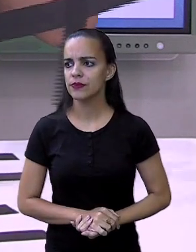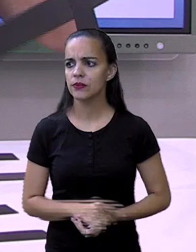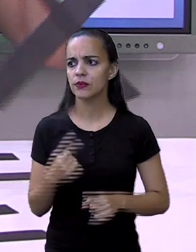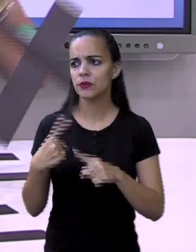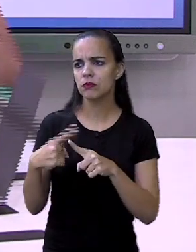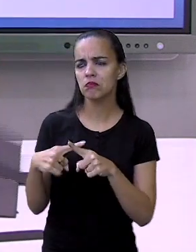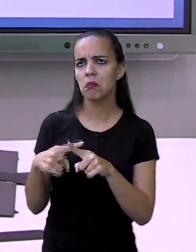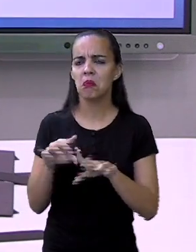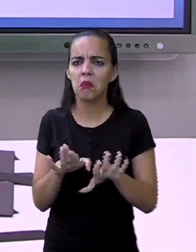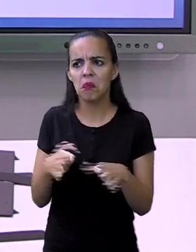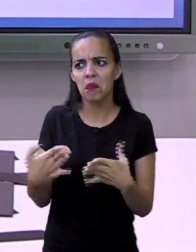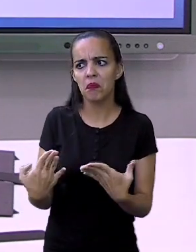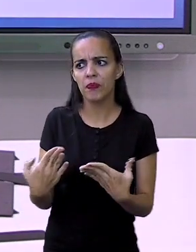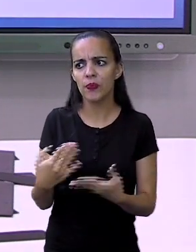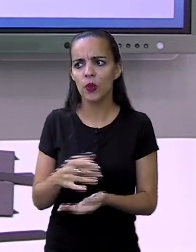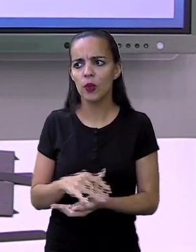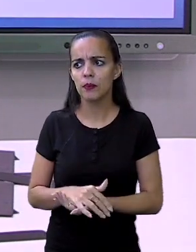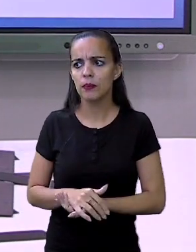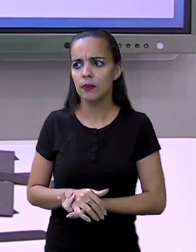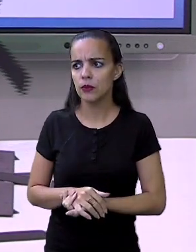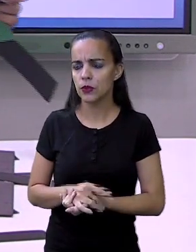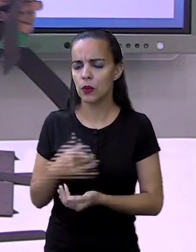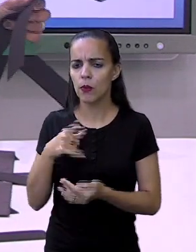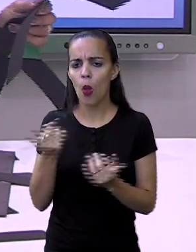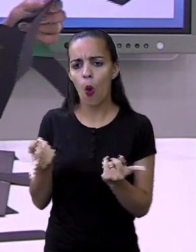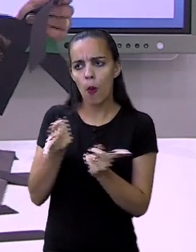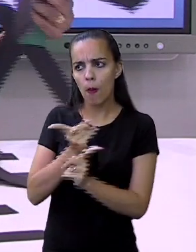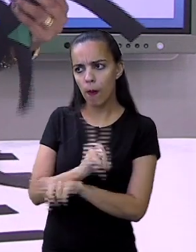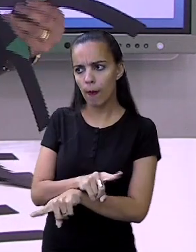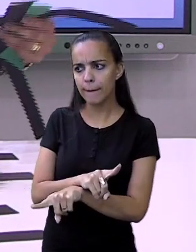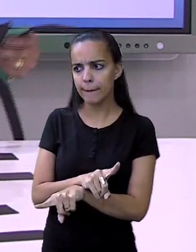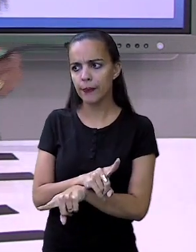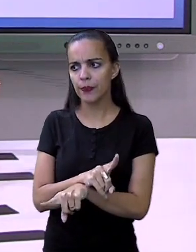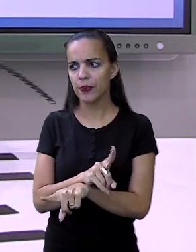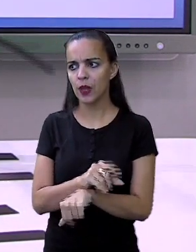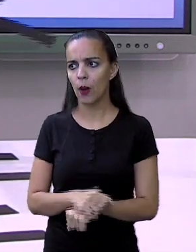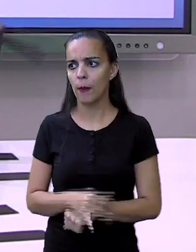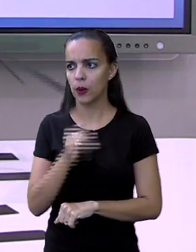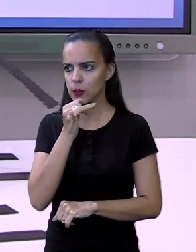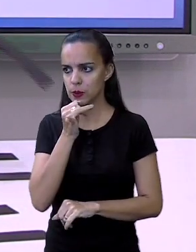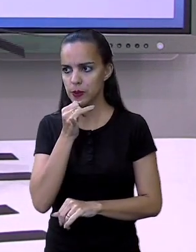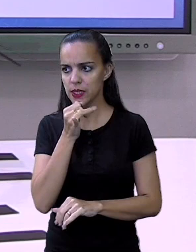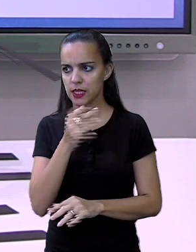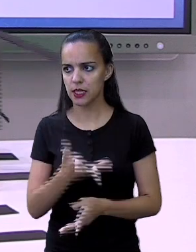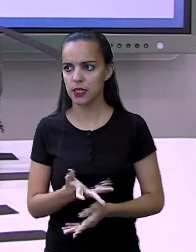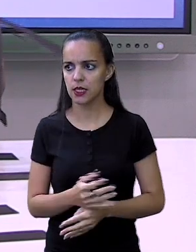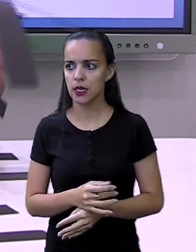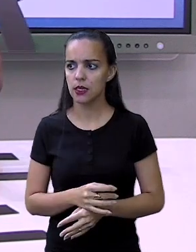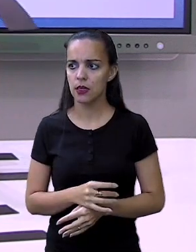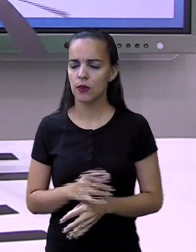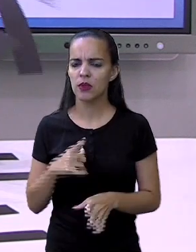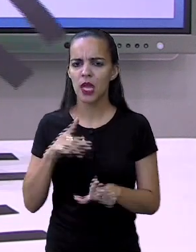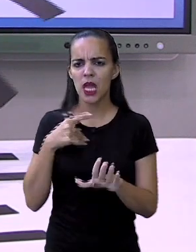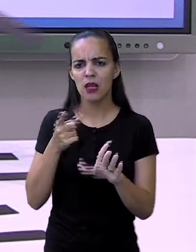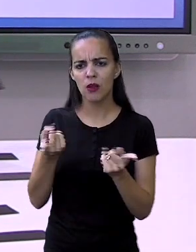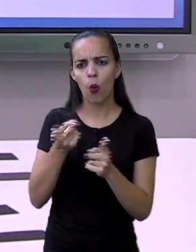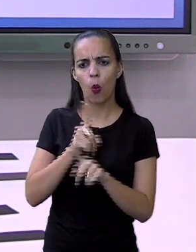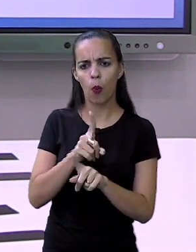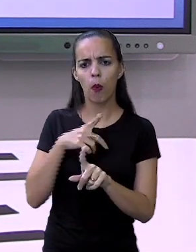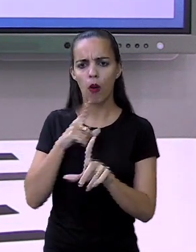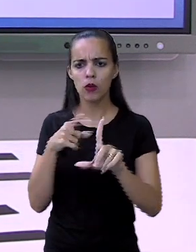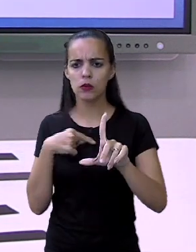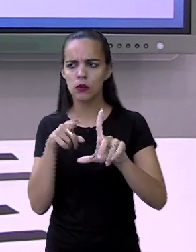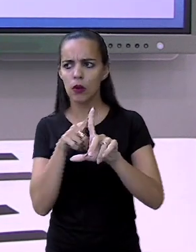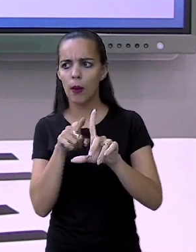que seria ângulos opostos pelos vértices? Ângulos opostos pelo vértice são esses ângulos